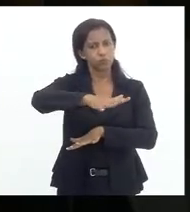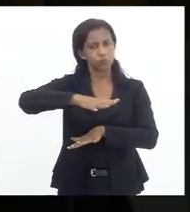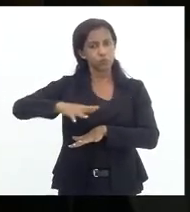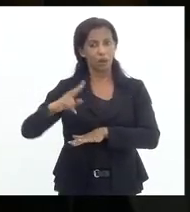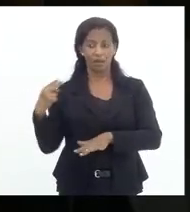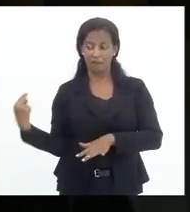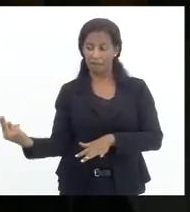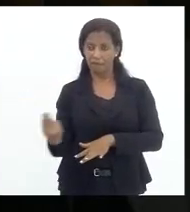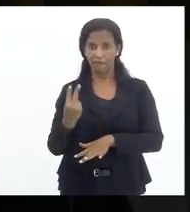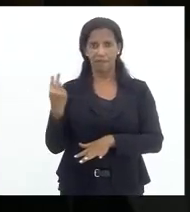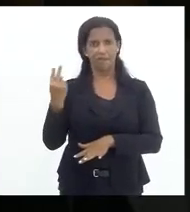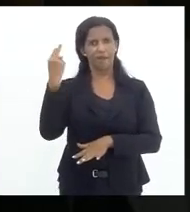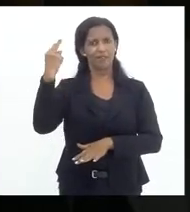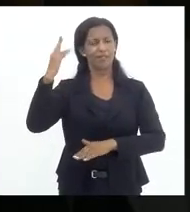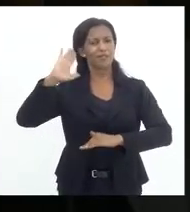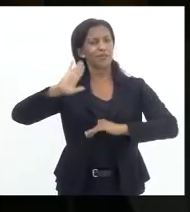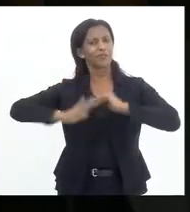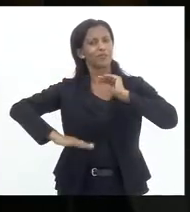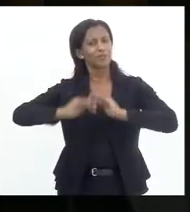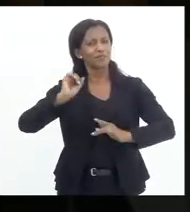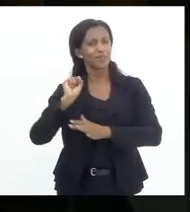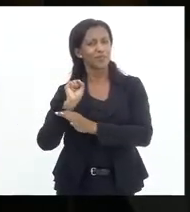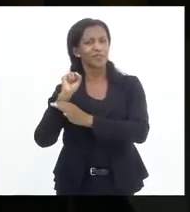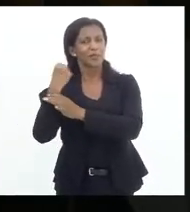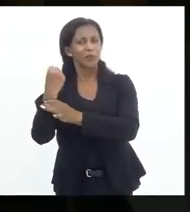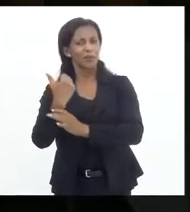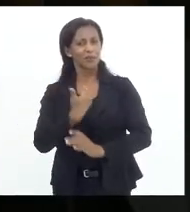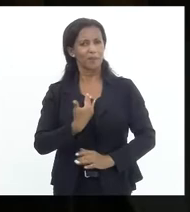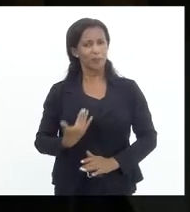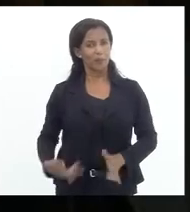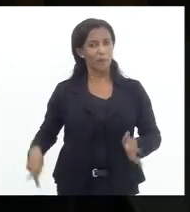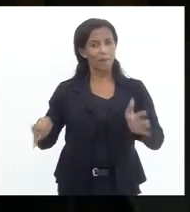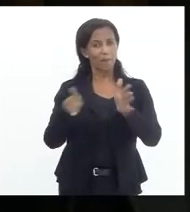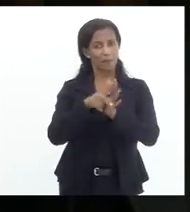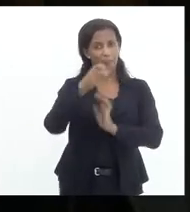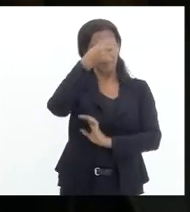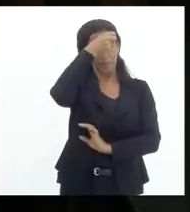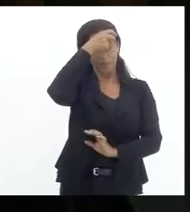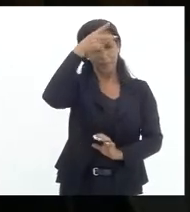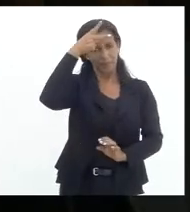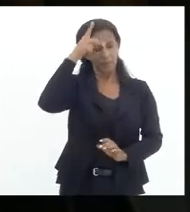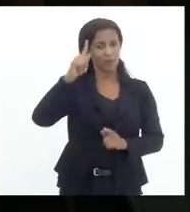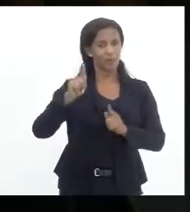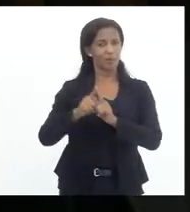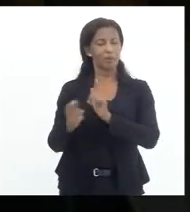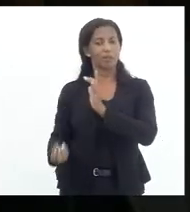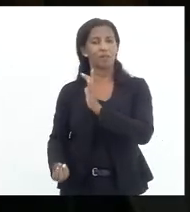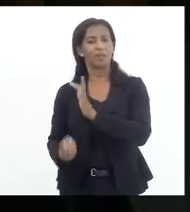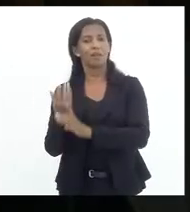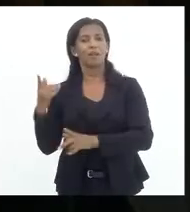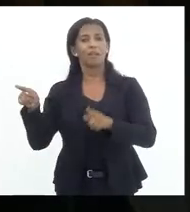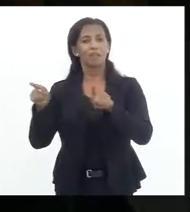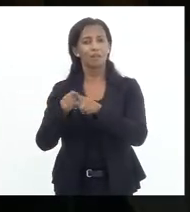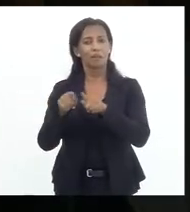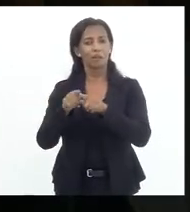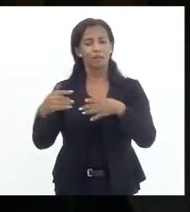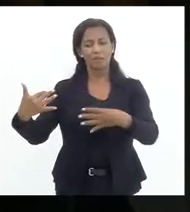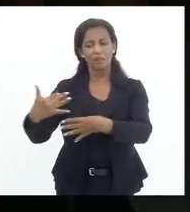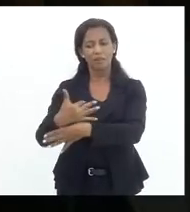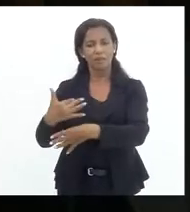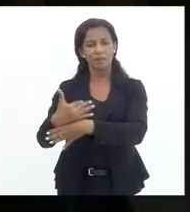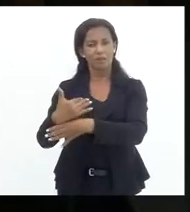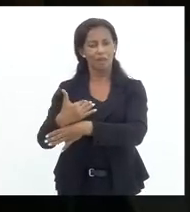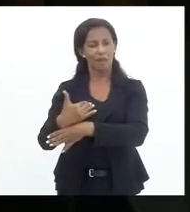valorização dos profissionais da segurança pública da esfera Municipal da guarda municipal com a criação inclusive da cidade da